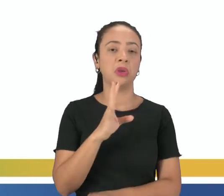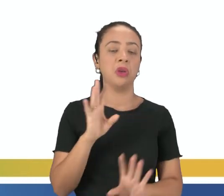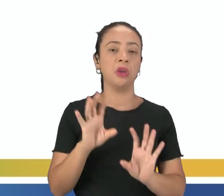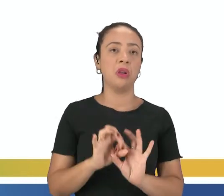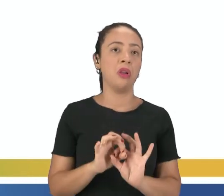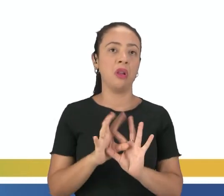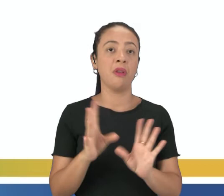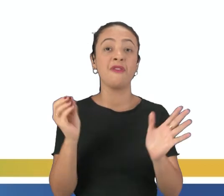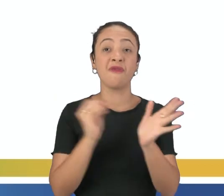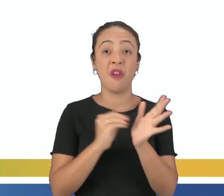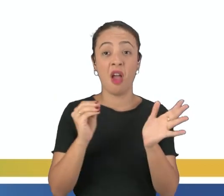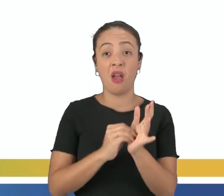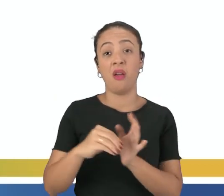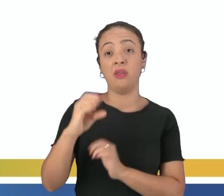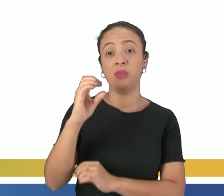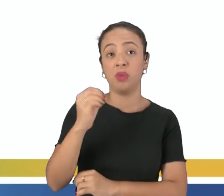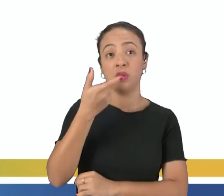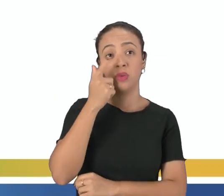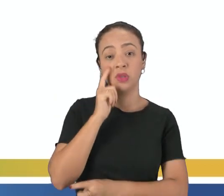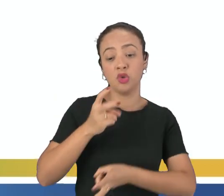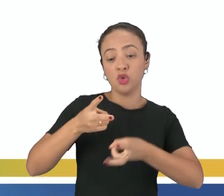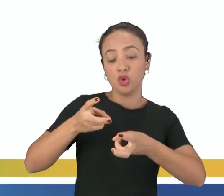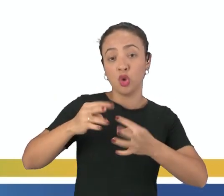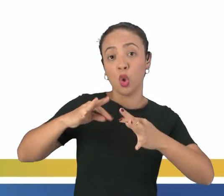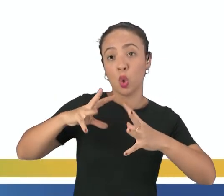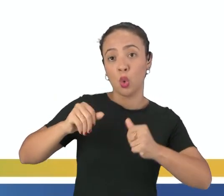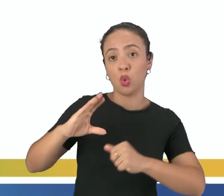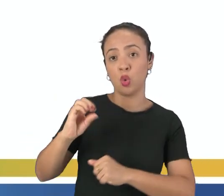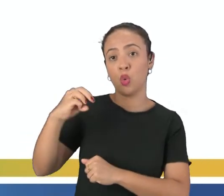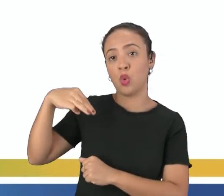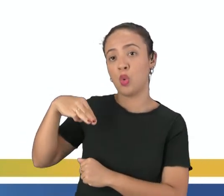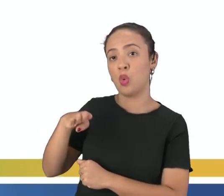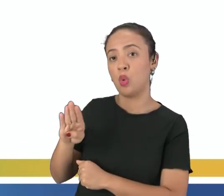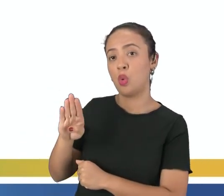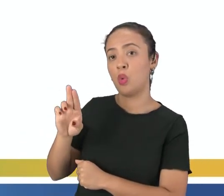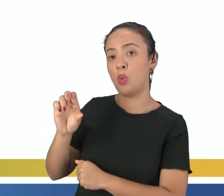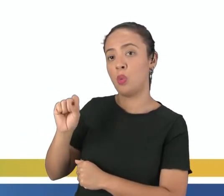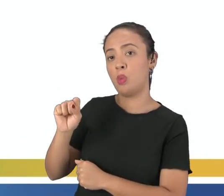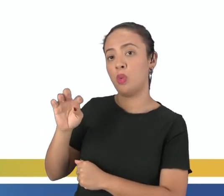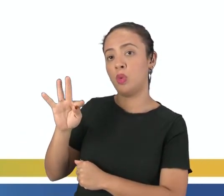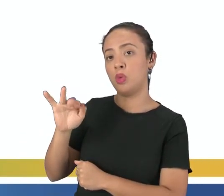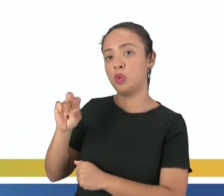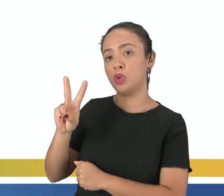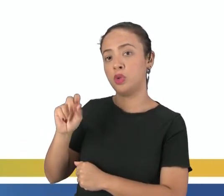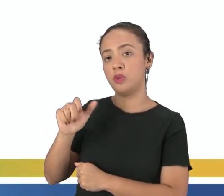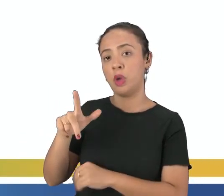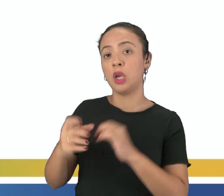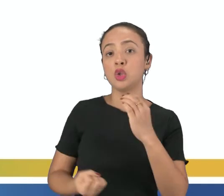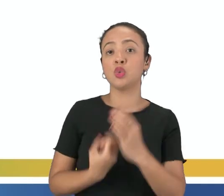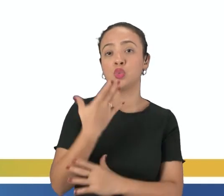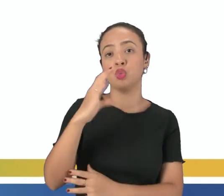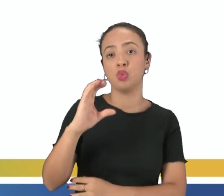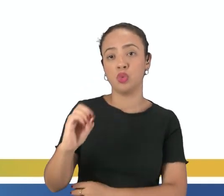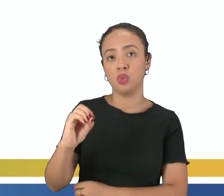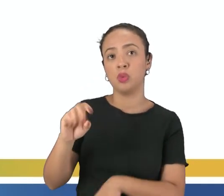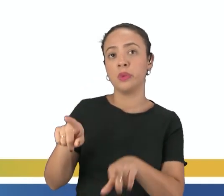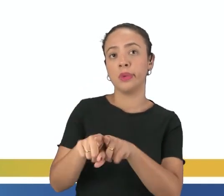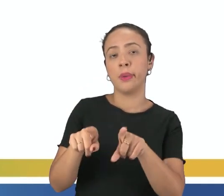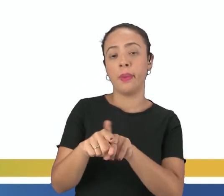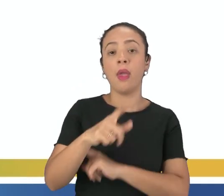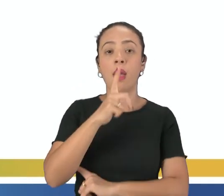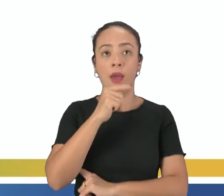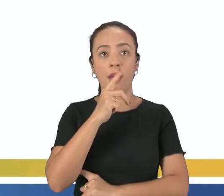uma quantidade X insuficiente de oxigênio para consumir todo esse combustível e a gente tem a formação do